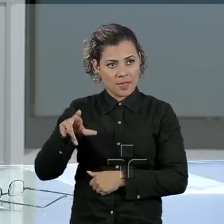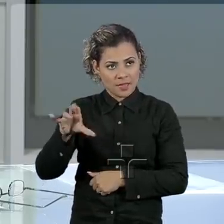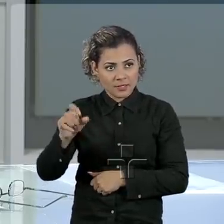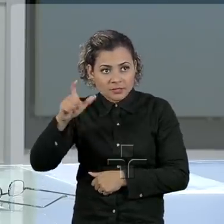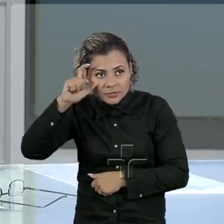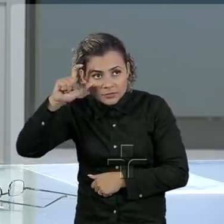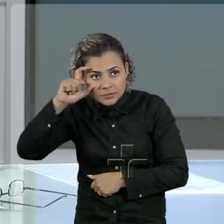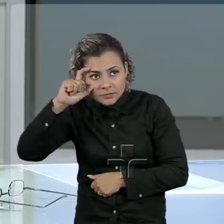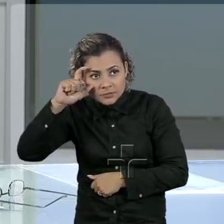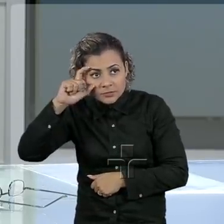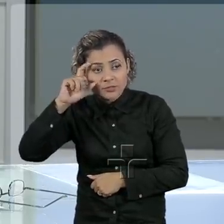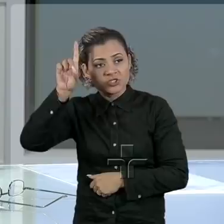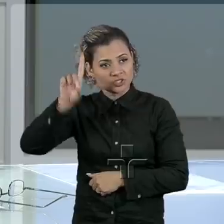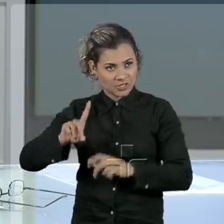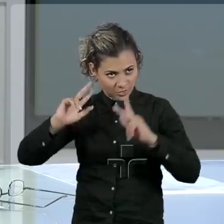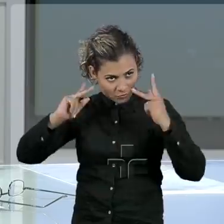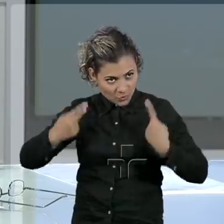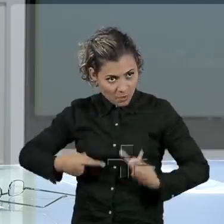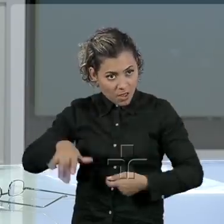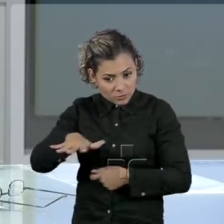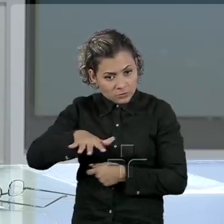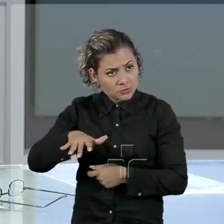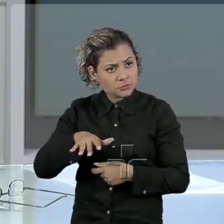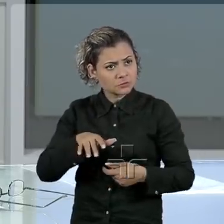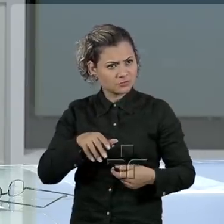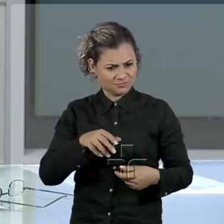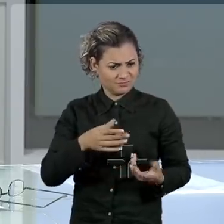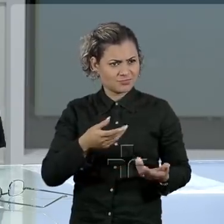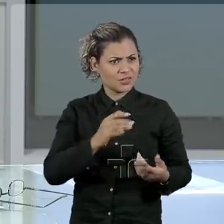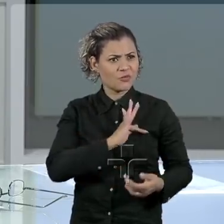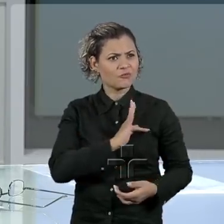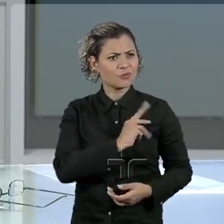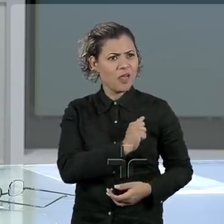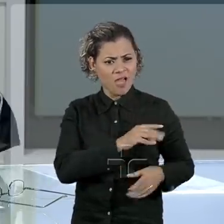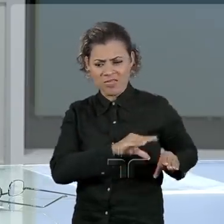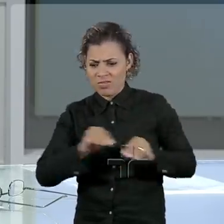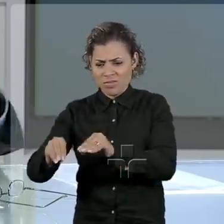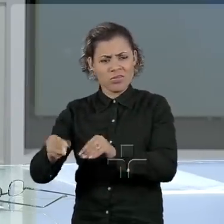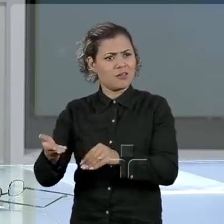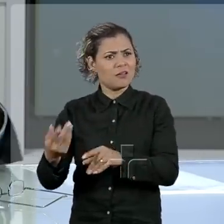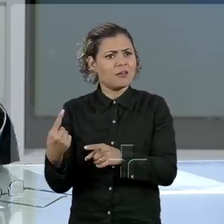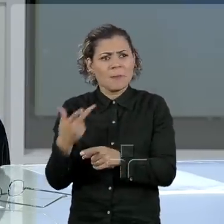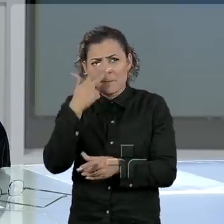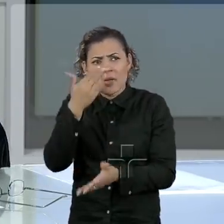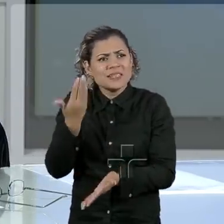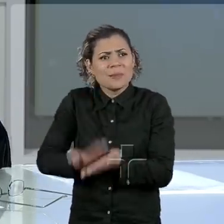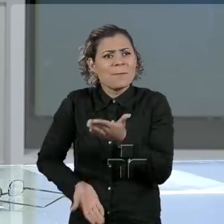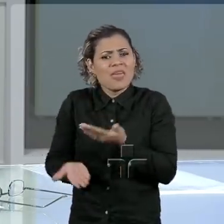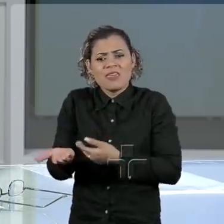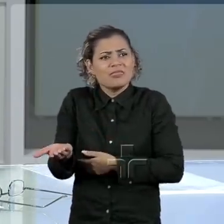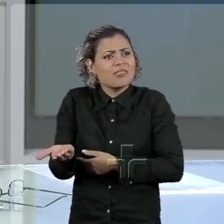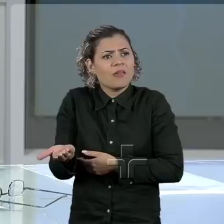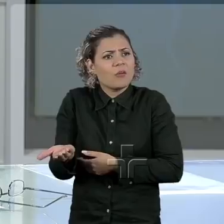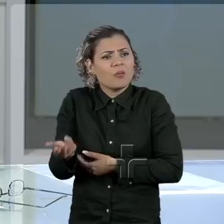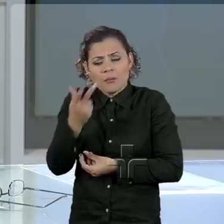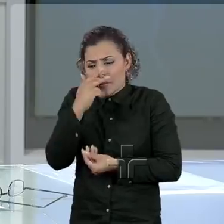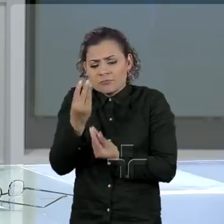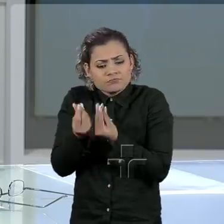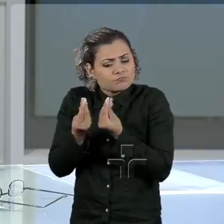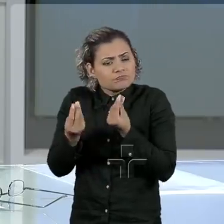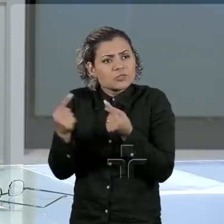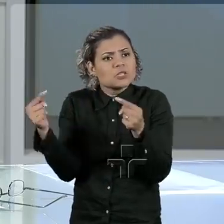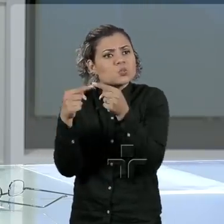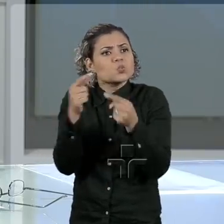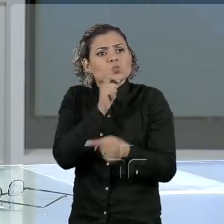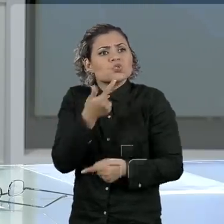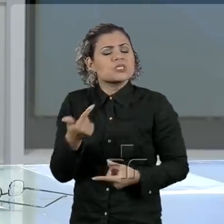Direitos Humanos, que é da família. mulher, direitos humanos, família, ele perdeu a sua, vamos dizer assim, o que